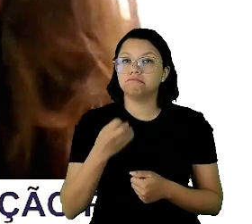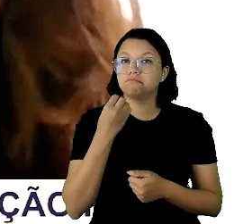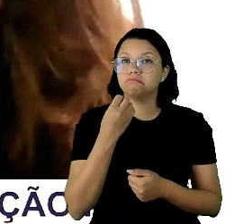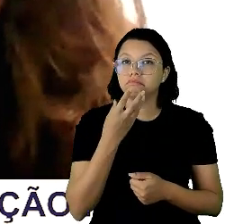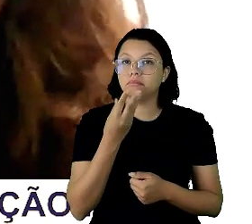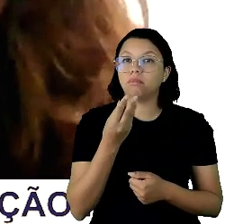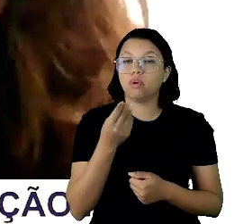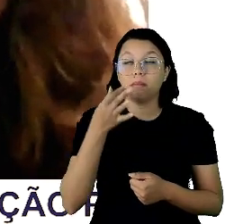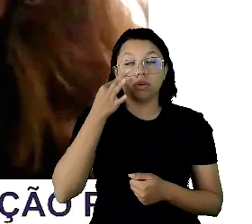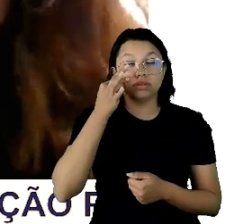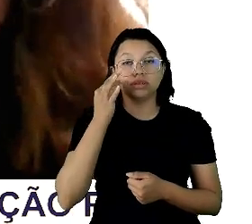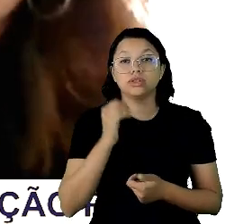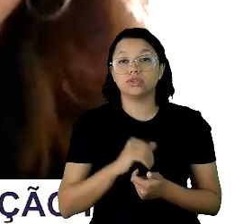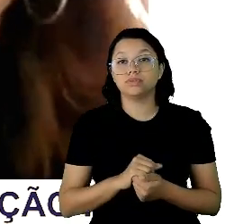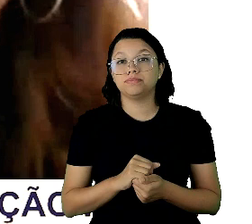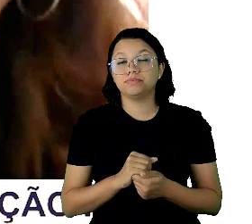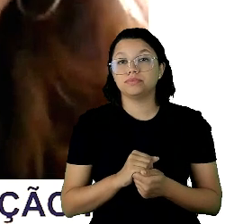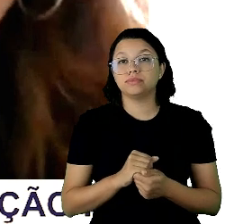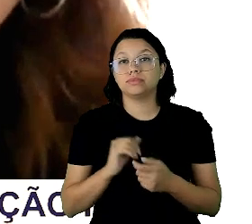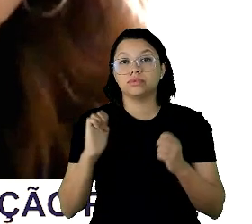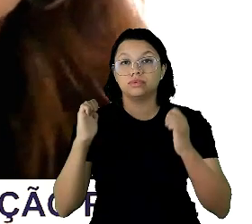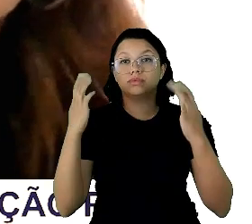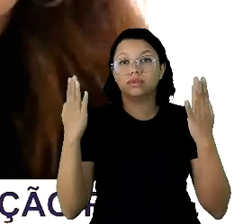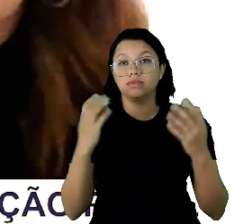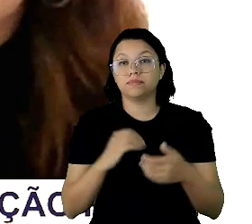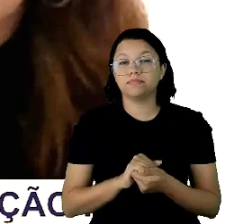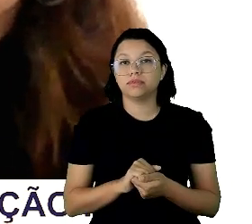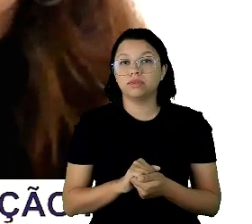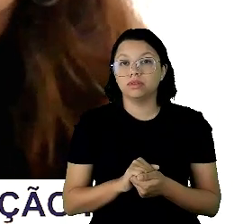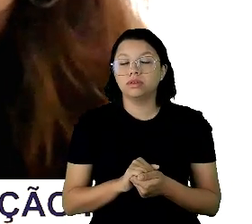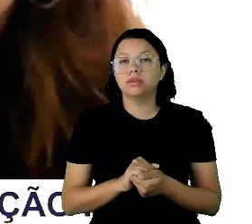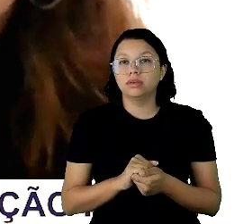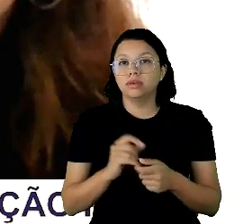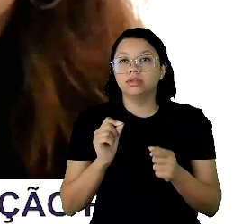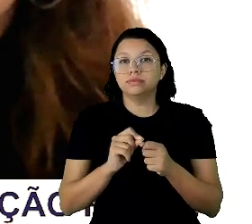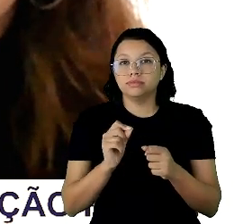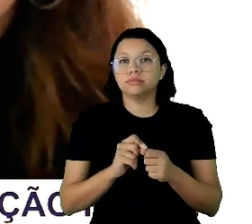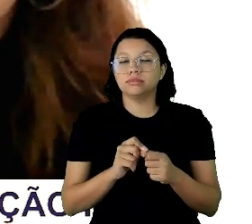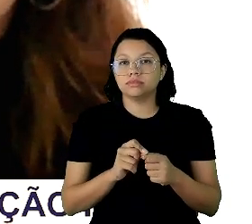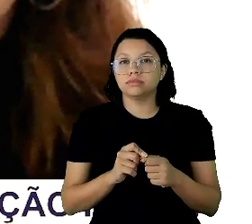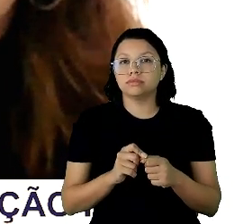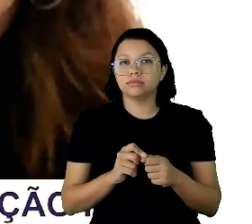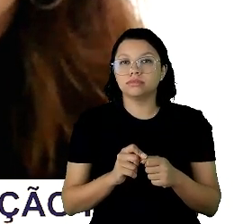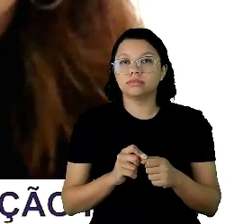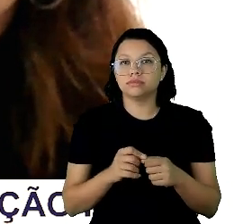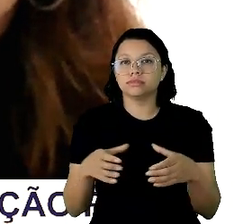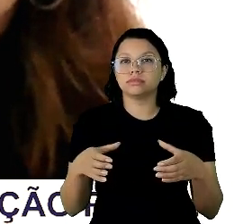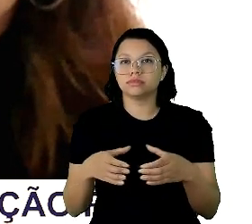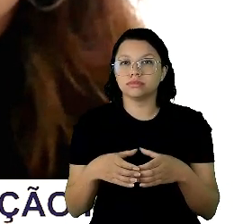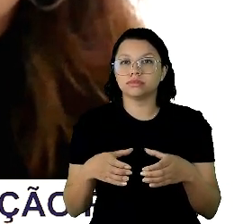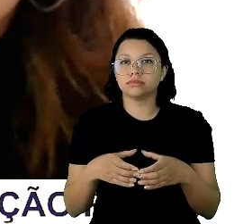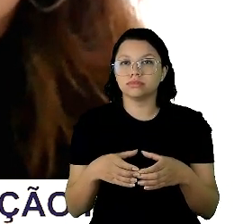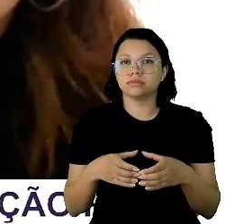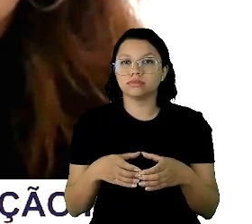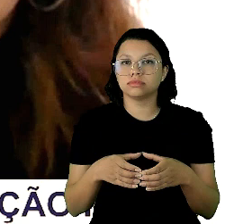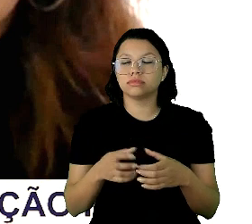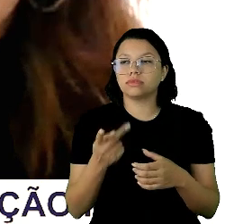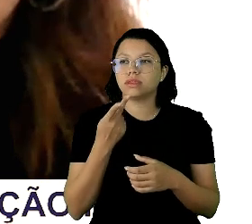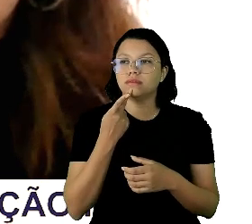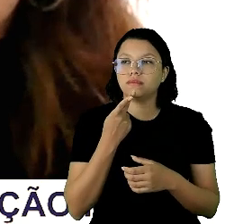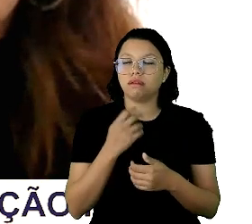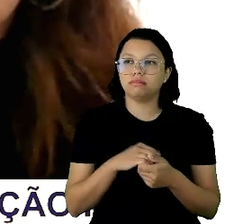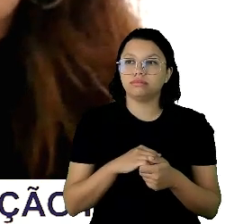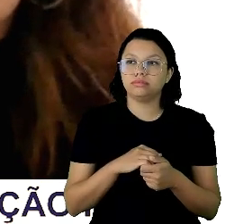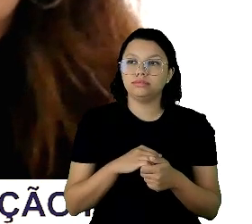nos eventos e nas realizações da comissão, ele comenta, né, que